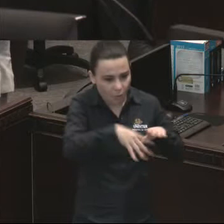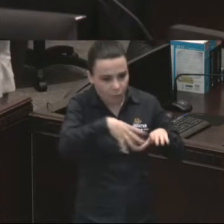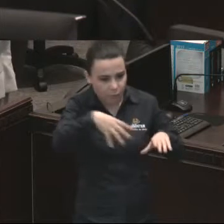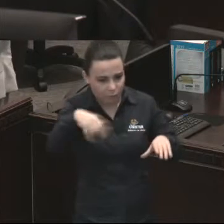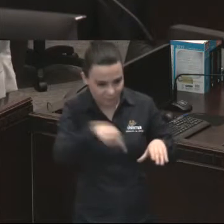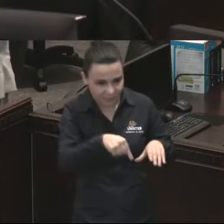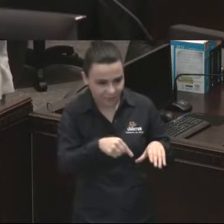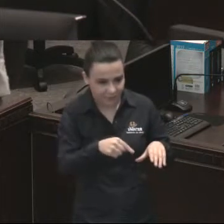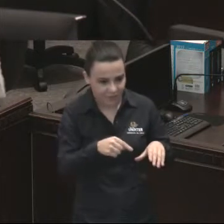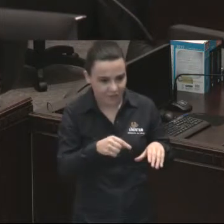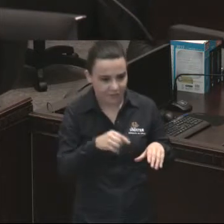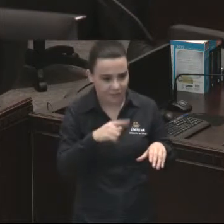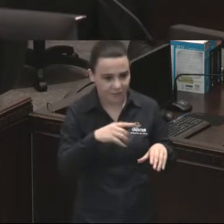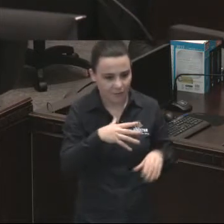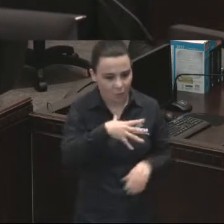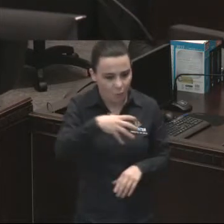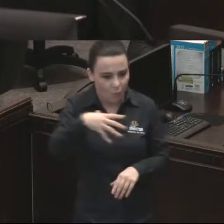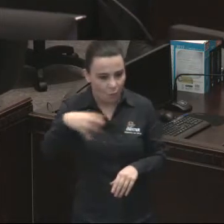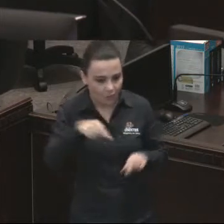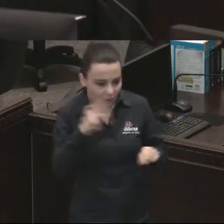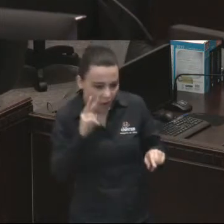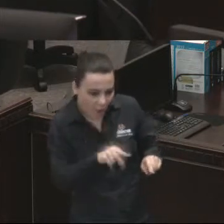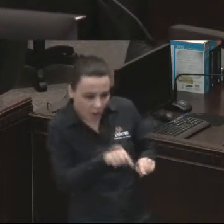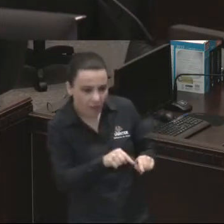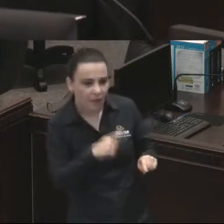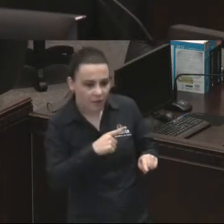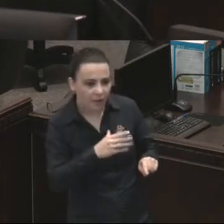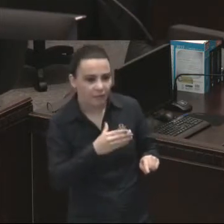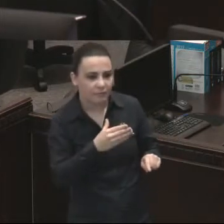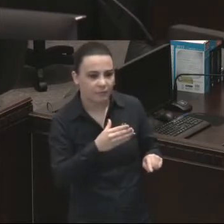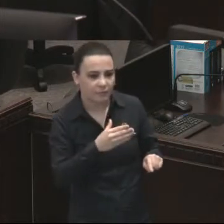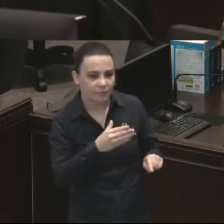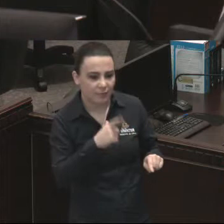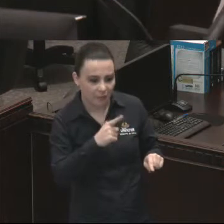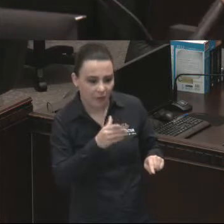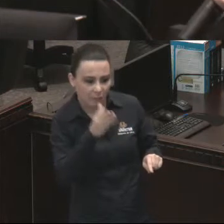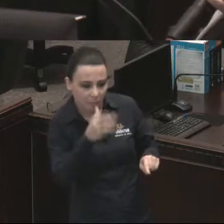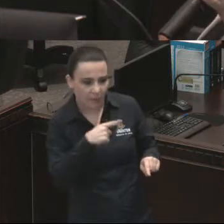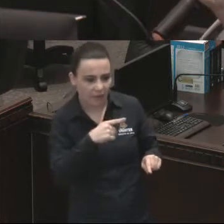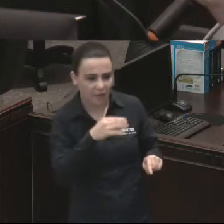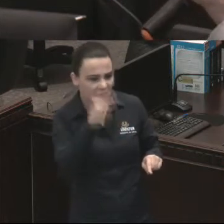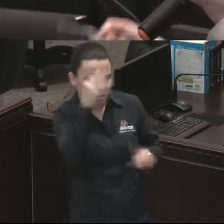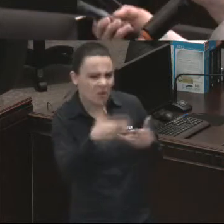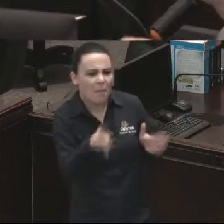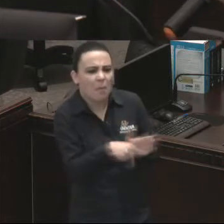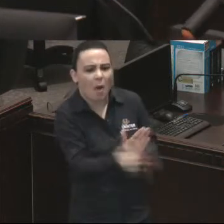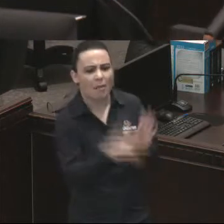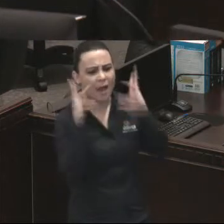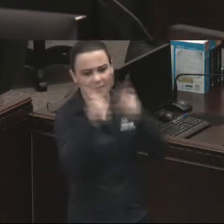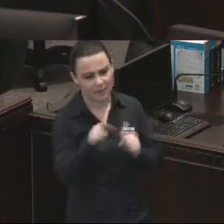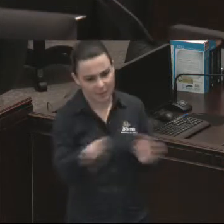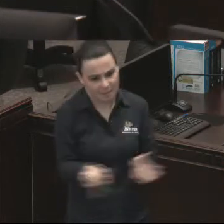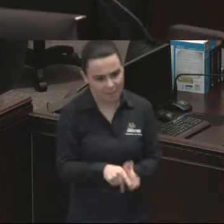hormônios que só aparecem, ou proteínas que só aparecem nas fêmeas, começam a aparecer nos machos. Então, isso já está bem